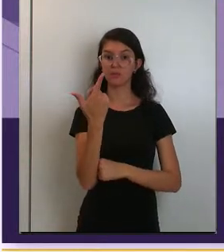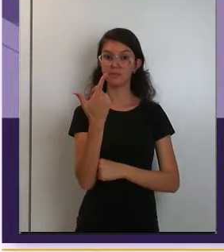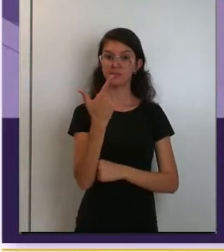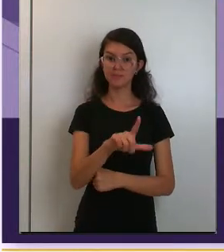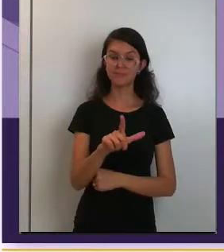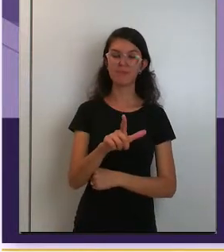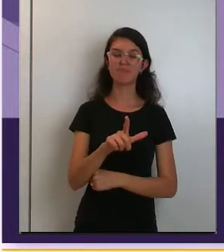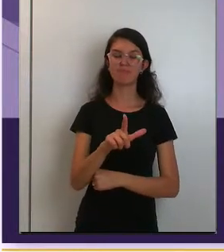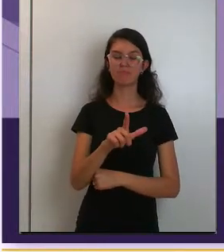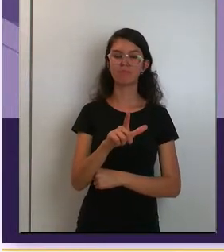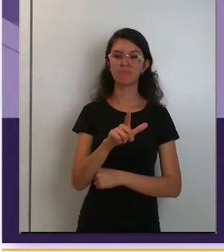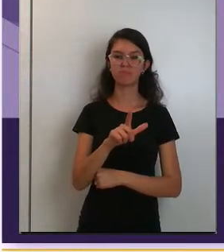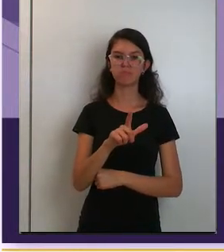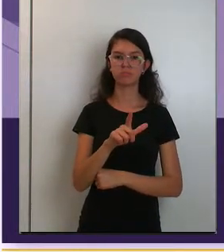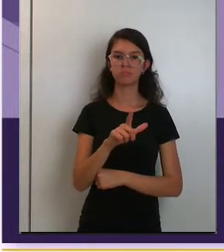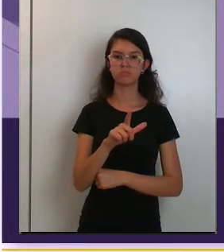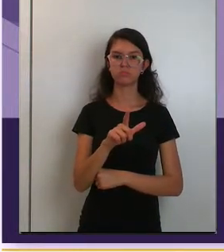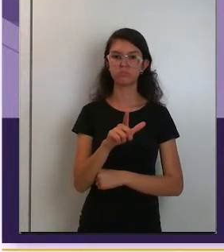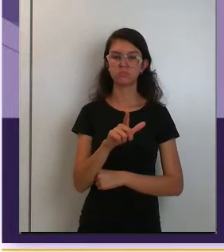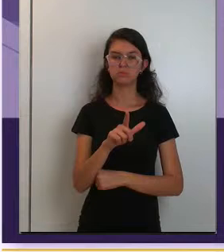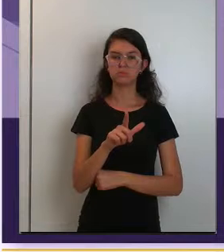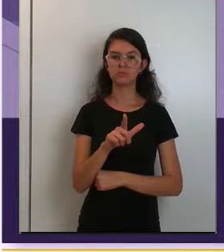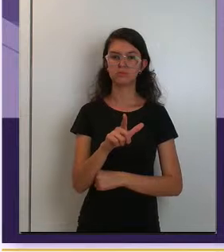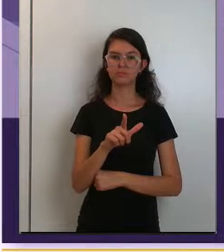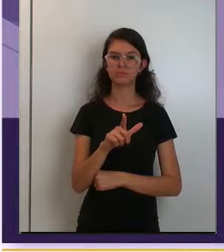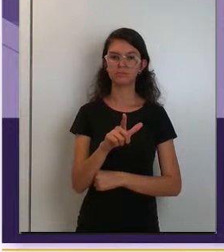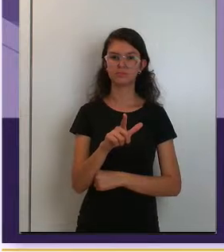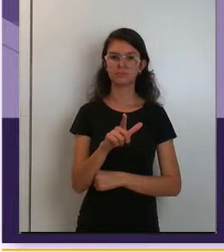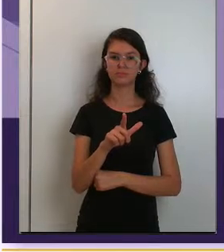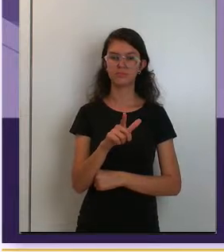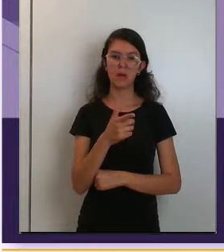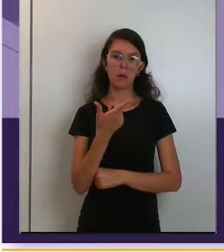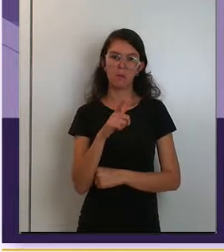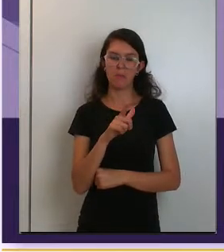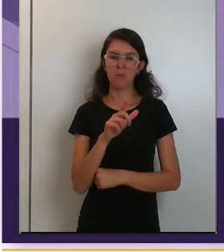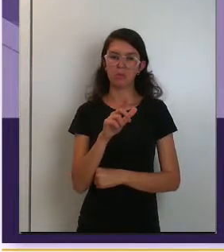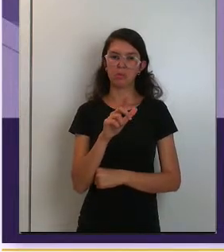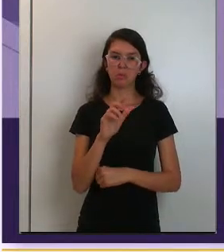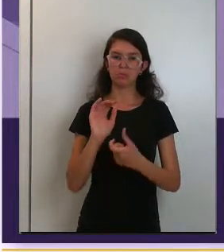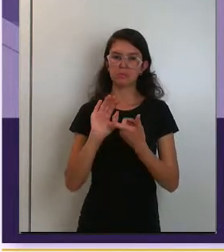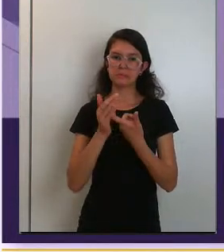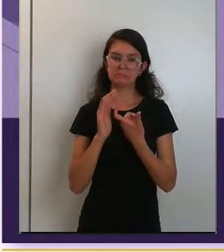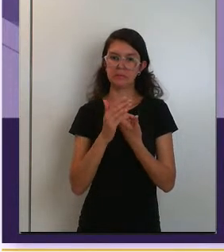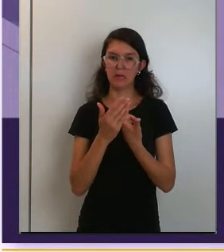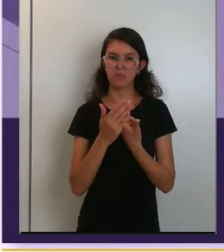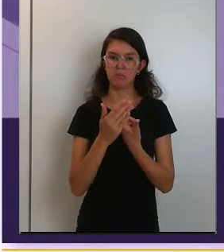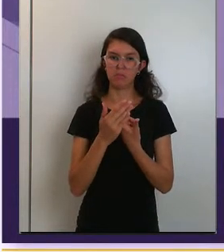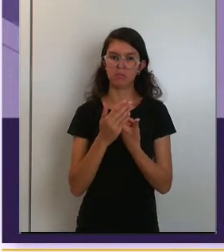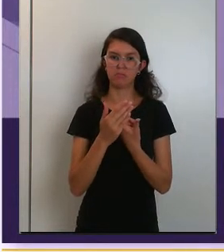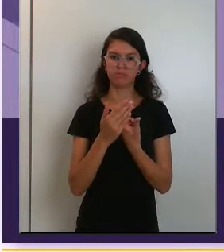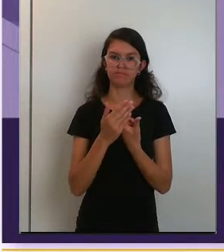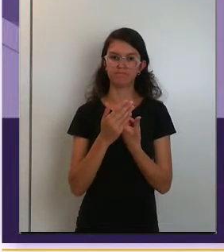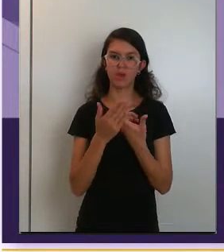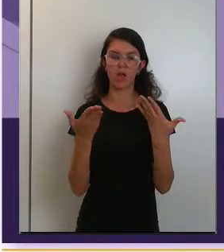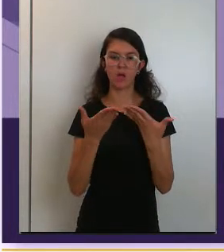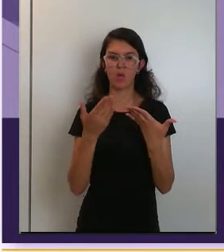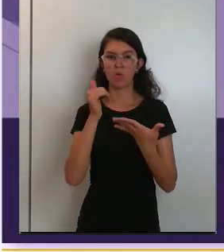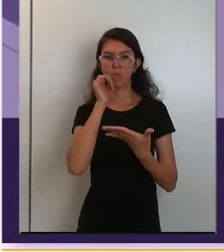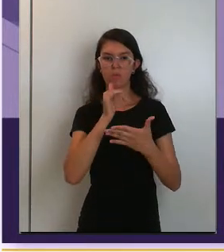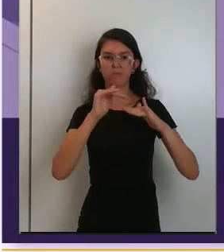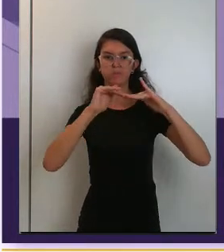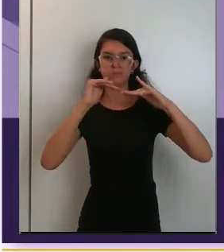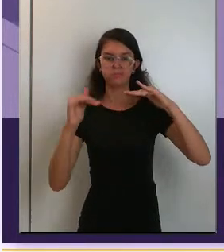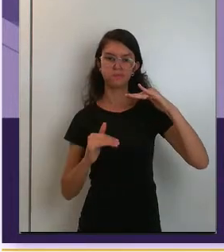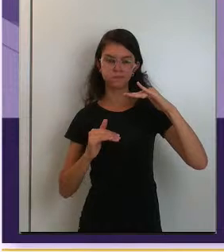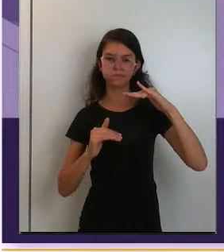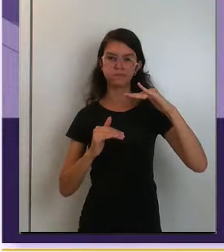evoluir para uma outra conotação, né, extremamente, vamos dizer, desvantajosa a